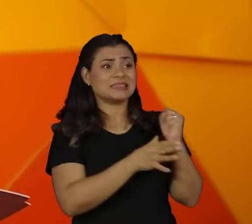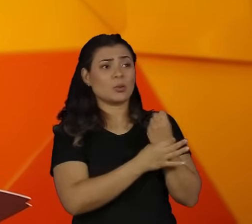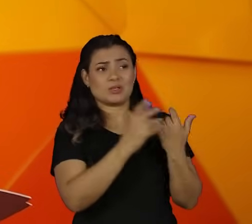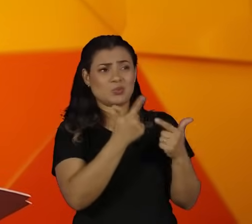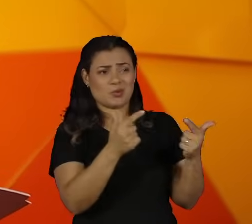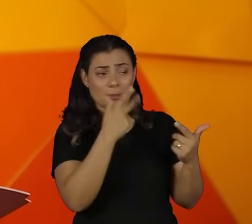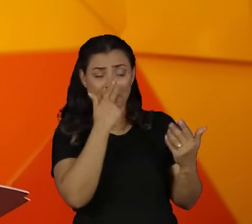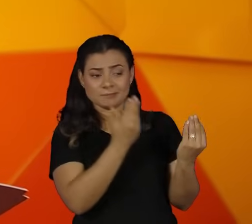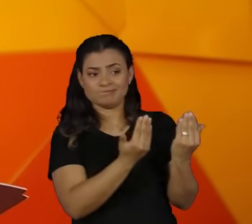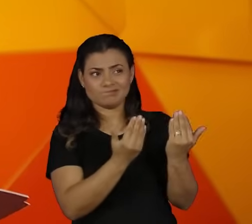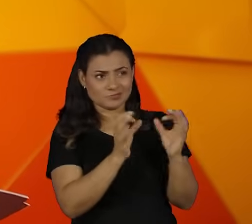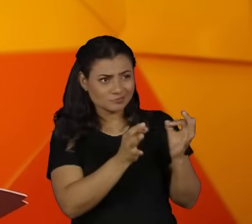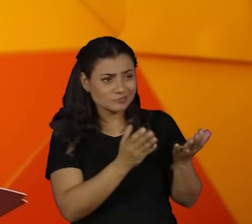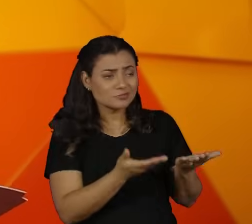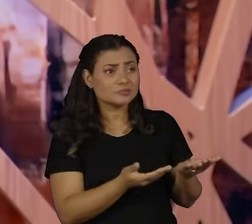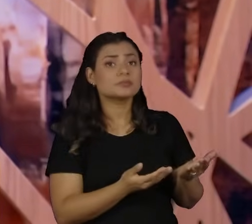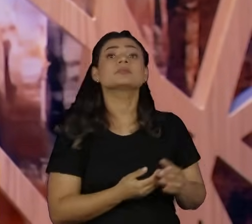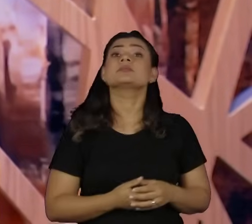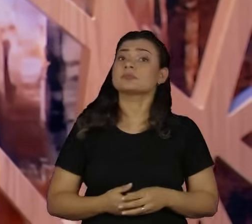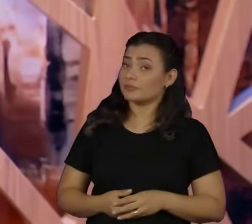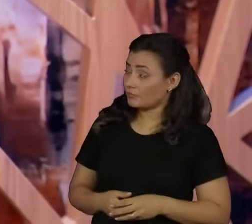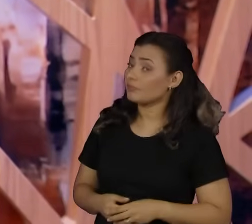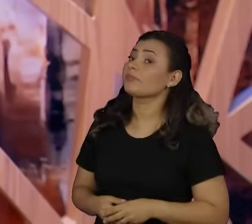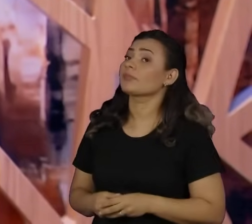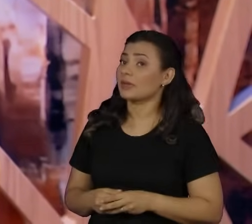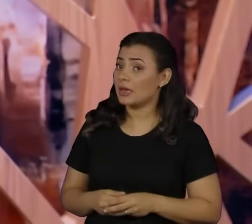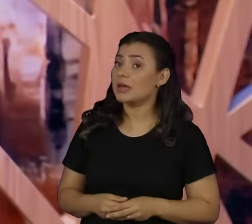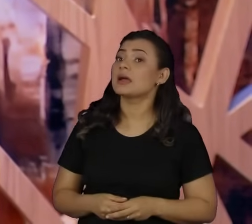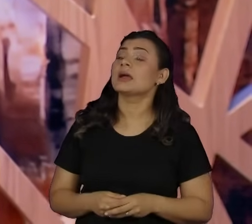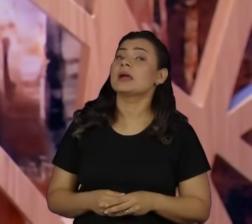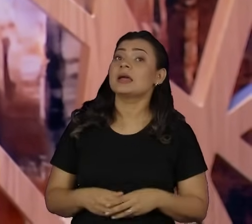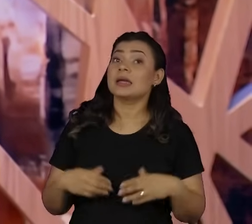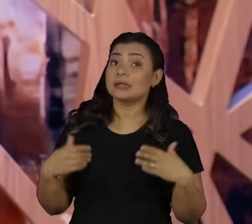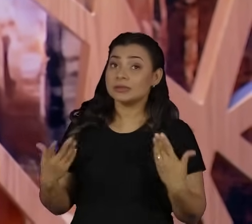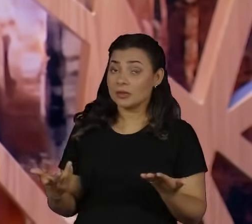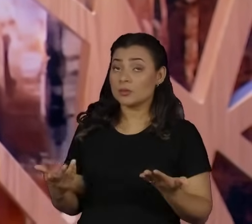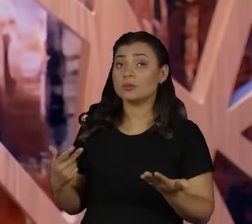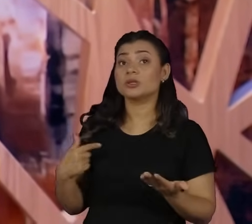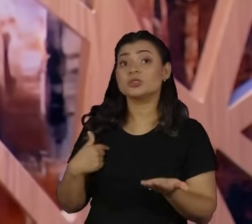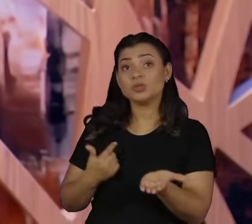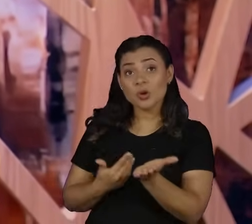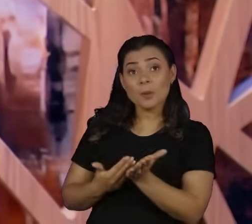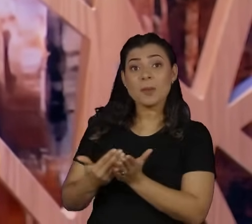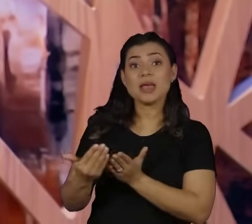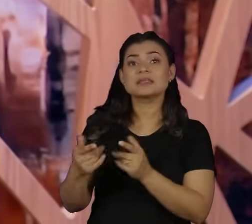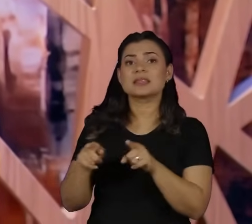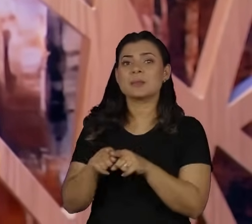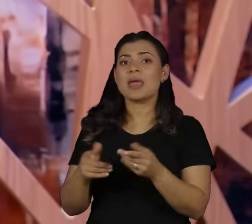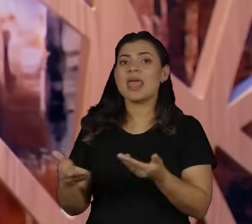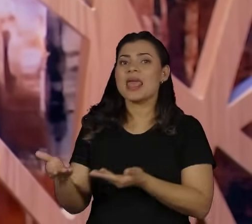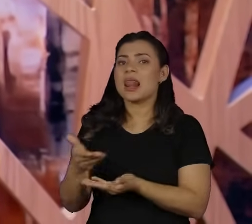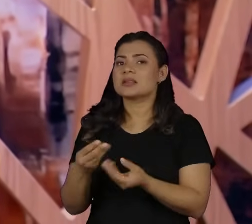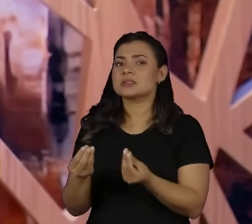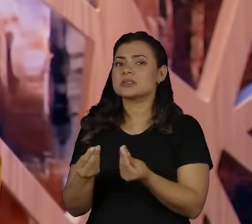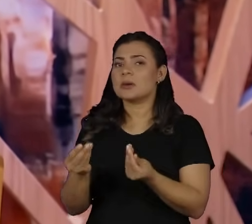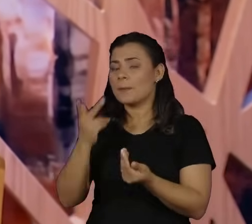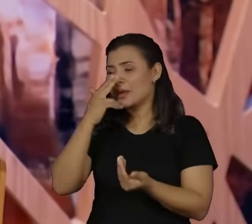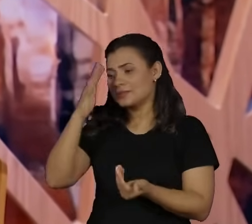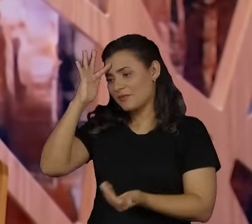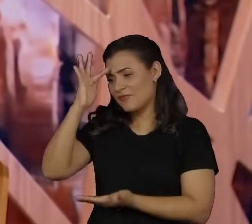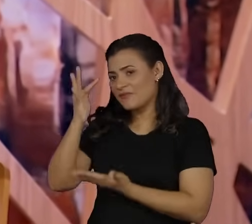né? Sim, eu acho que a partir do momento que a gente começa a elaborar relações a partir da